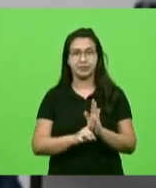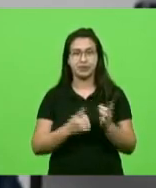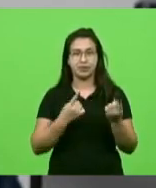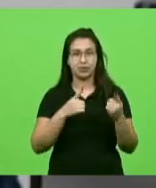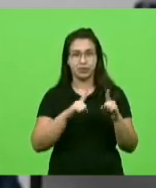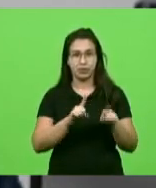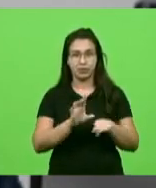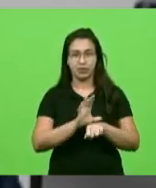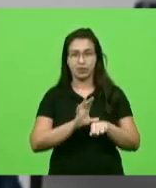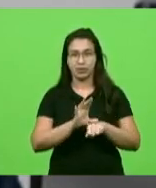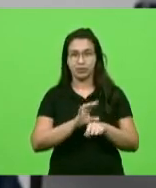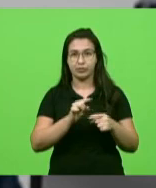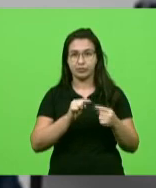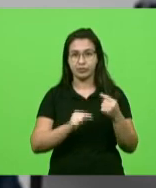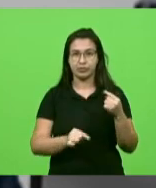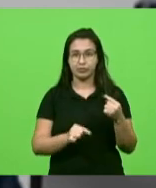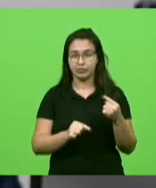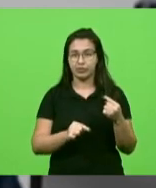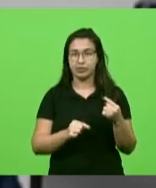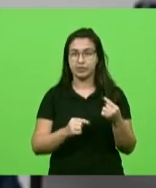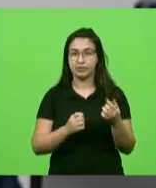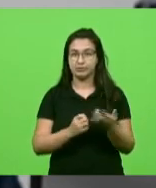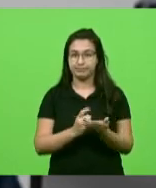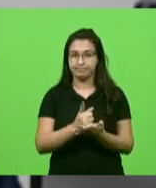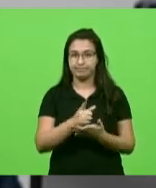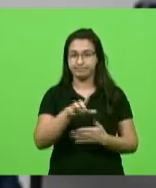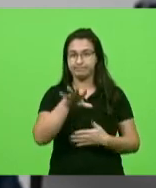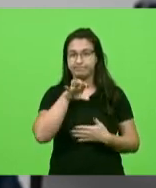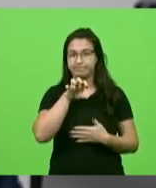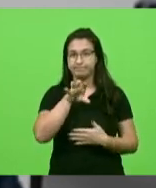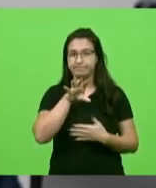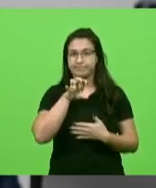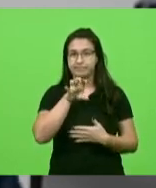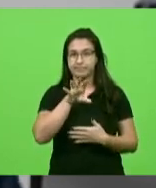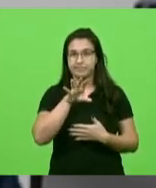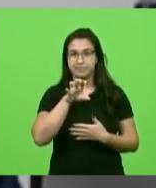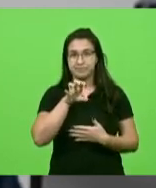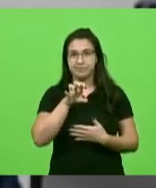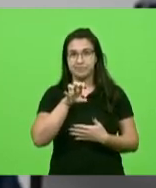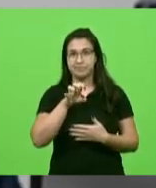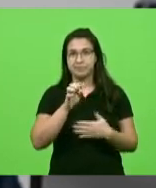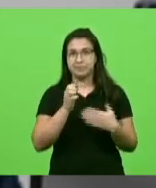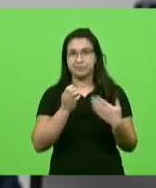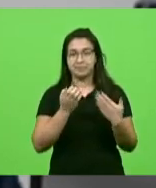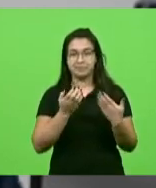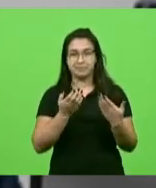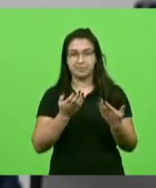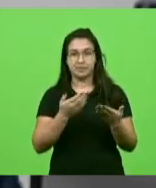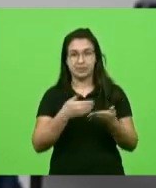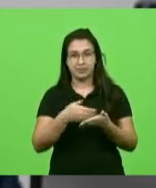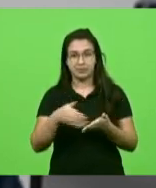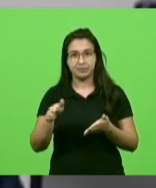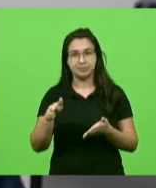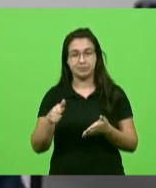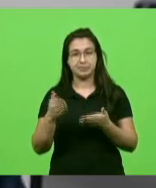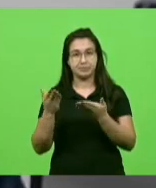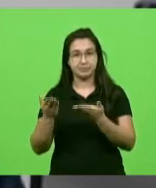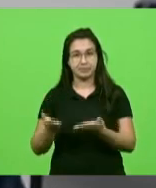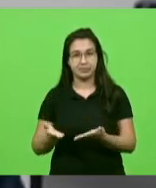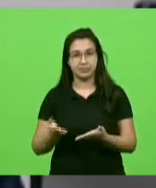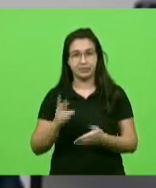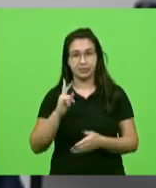Atos contrários à constituição o episódio envolvendo a compra de respiradores facultando-lhes em vez disso a exoneração voluntária